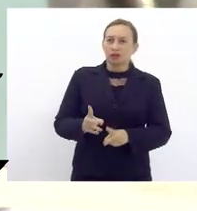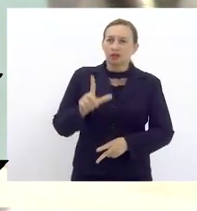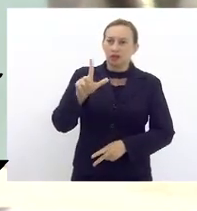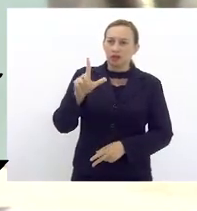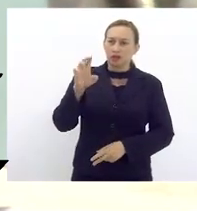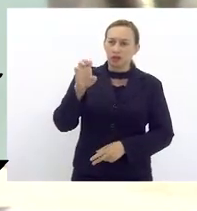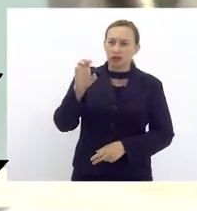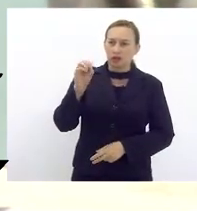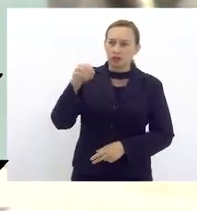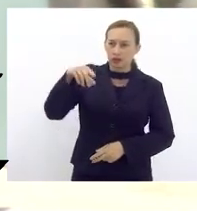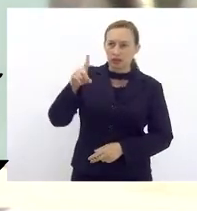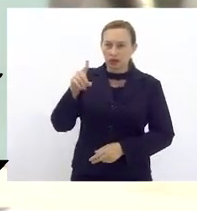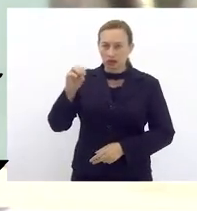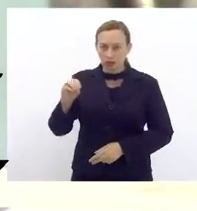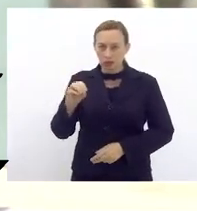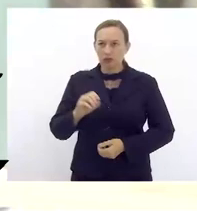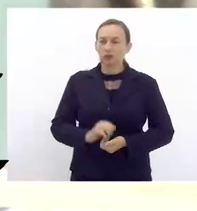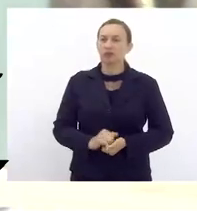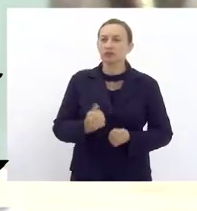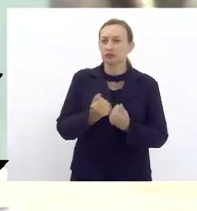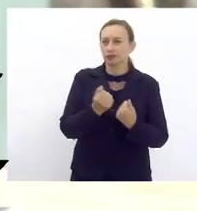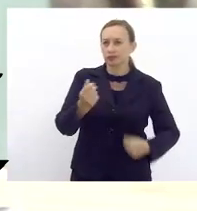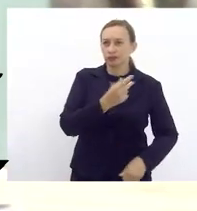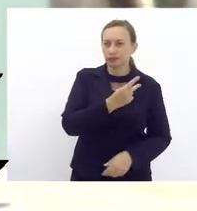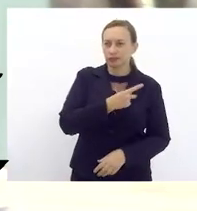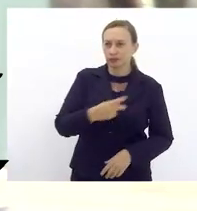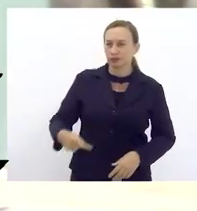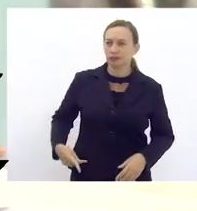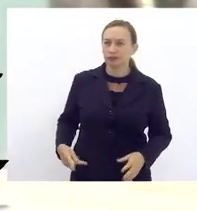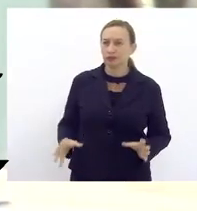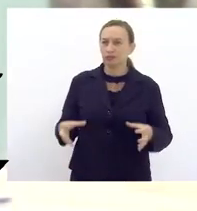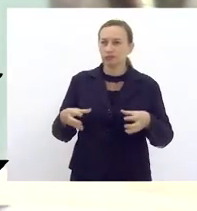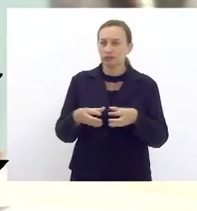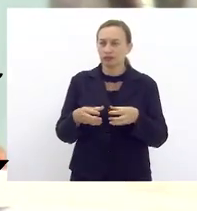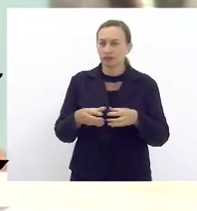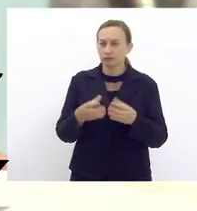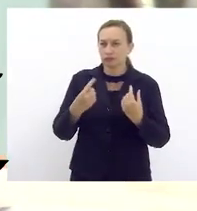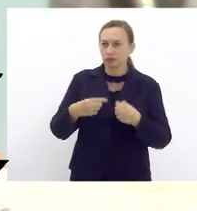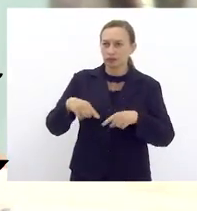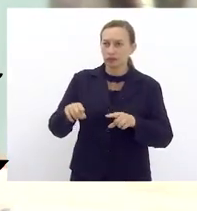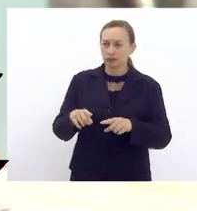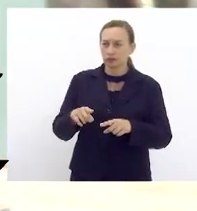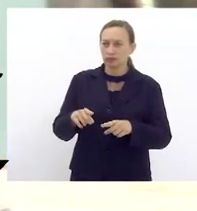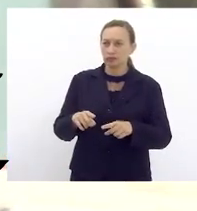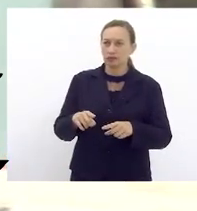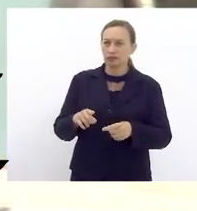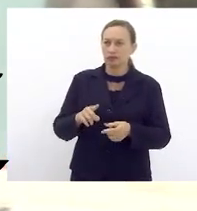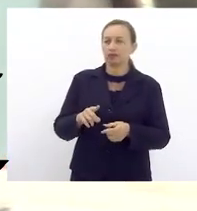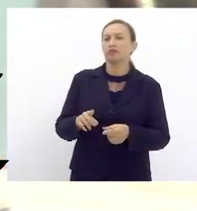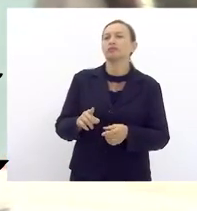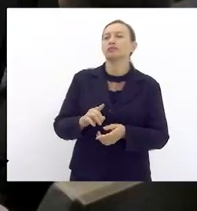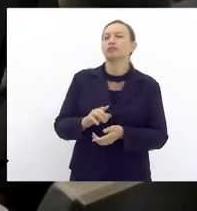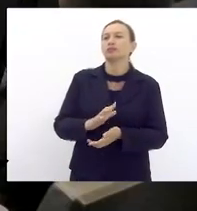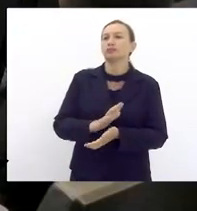e Orion quer ver esse presidente da Comissão de combate a tolerância religiosa